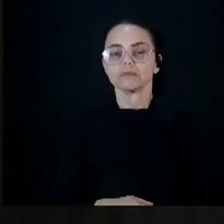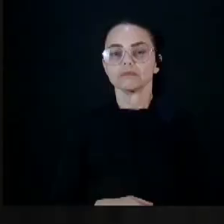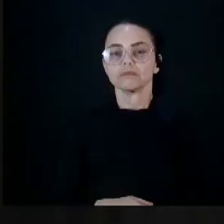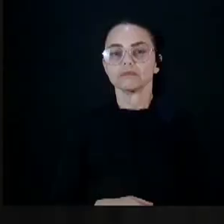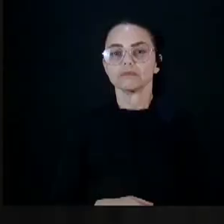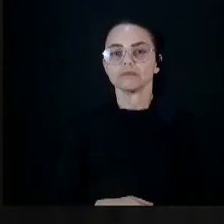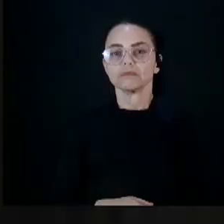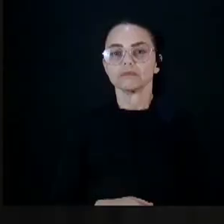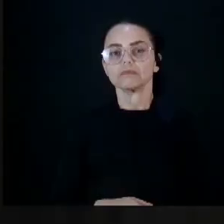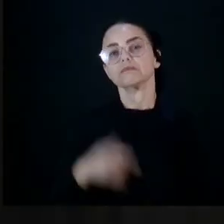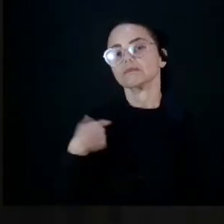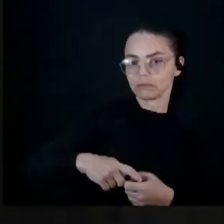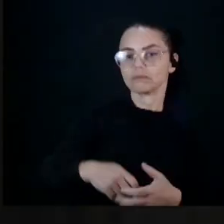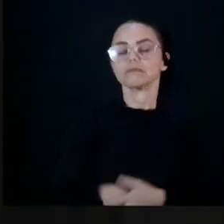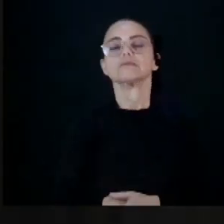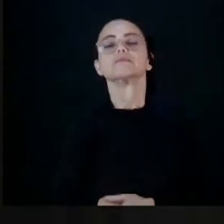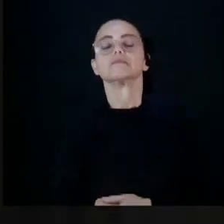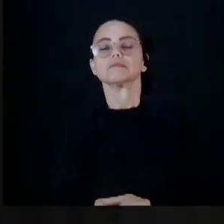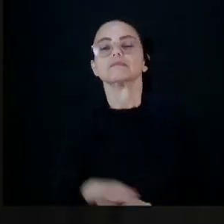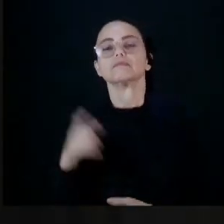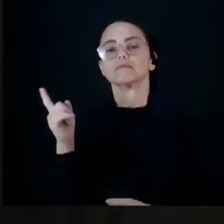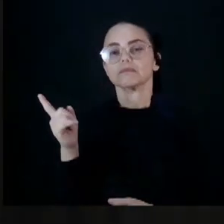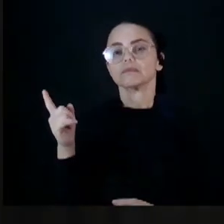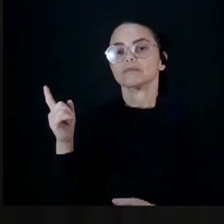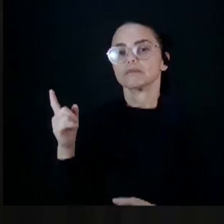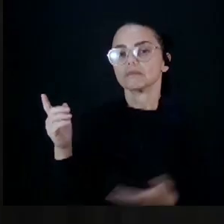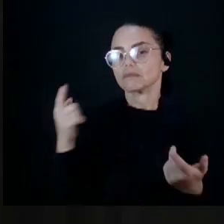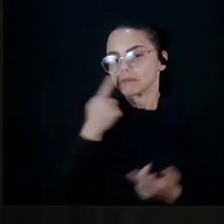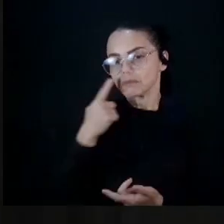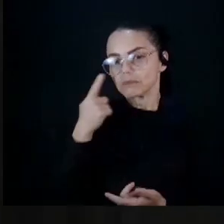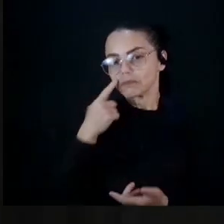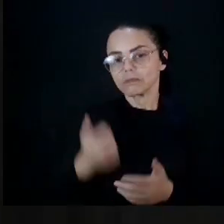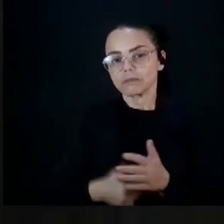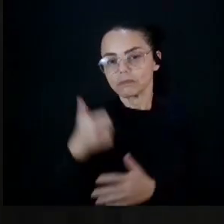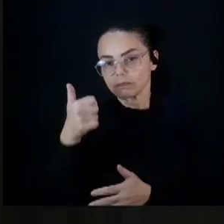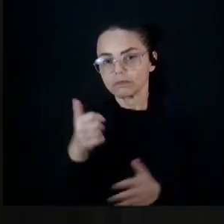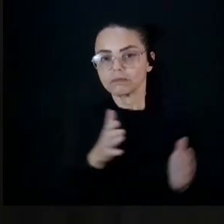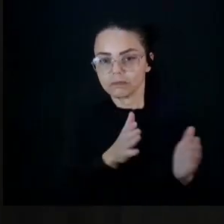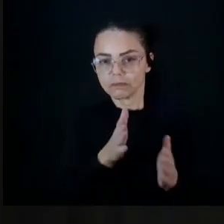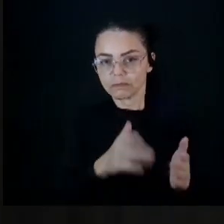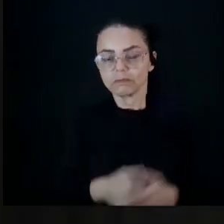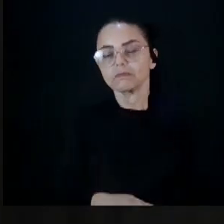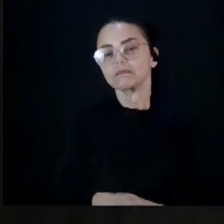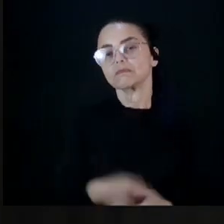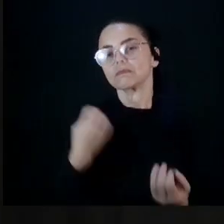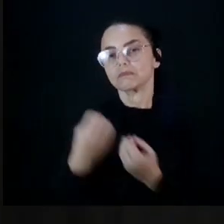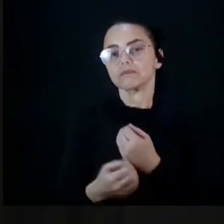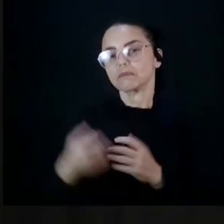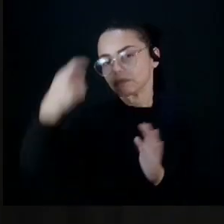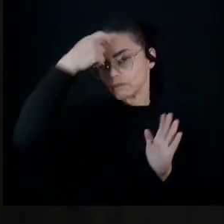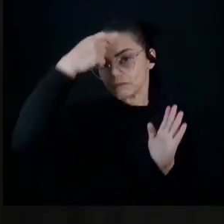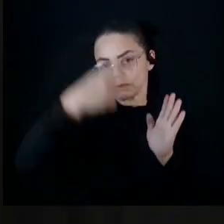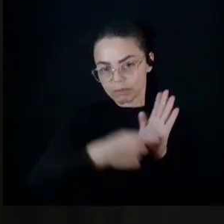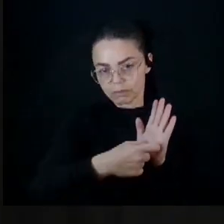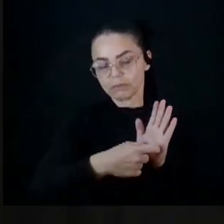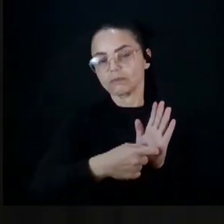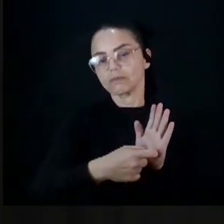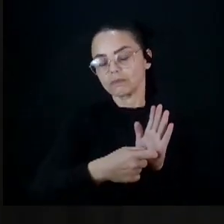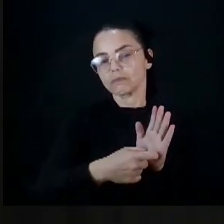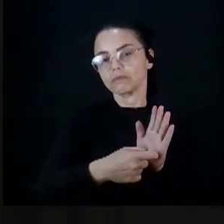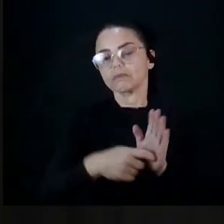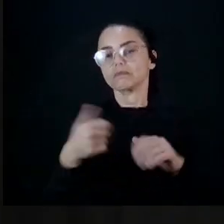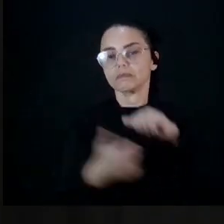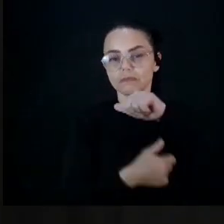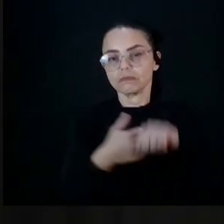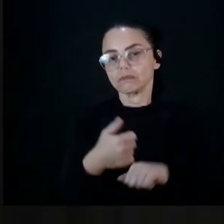Estamos de volta com o Gênios 3.0. E olha, se no primeiro bloco a gente viu como a inteligência artificial está transformando a